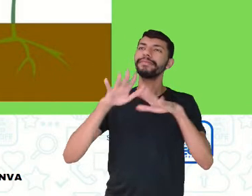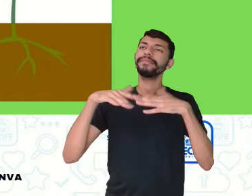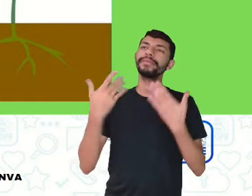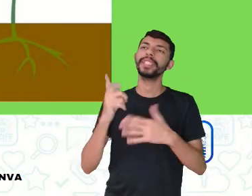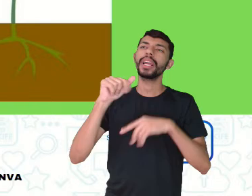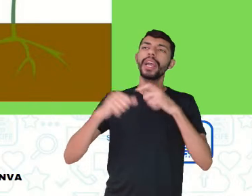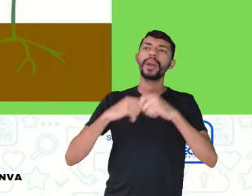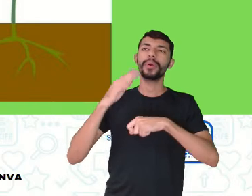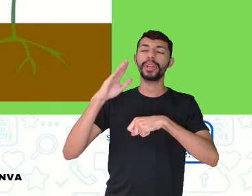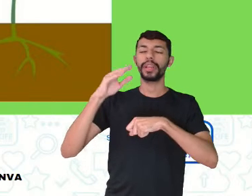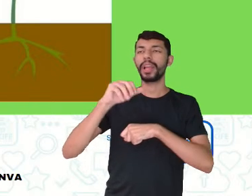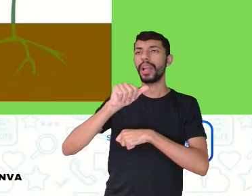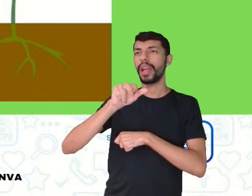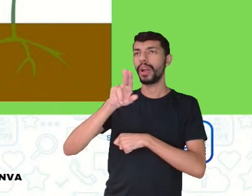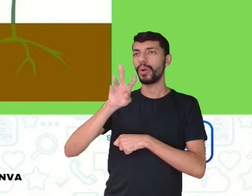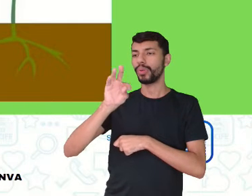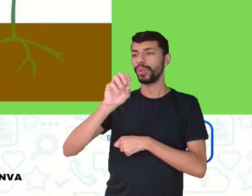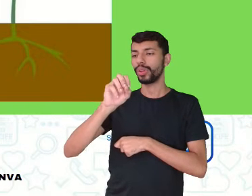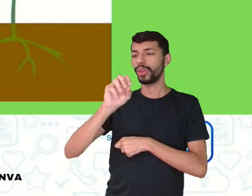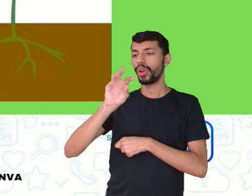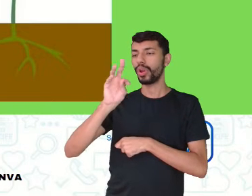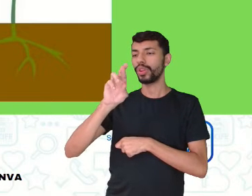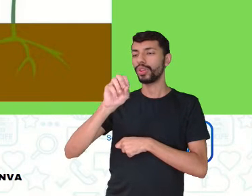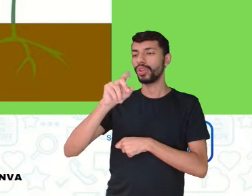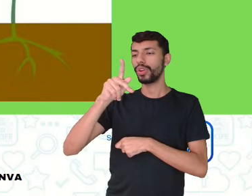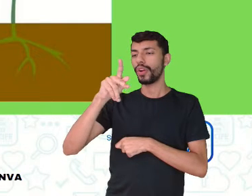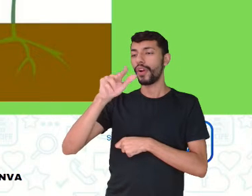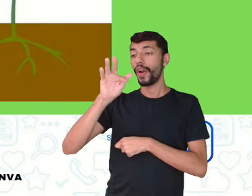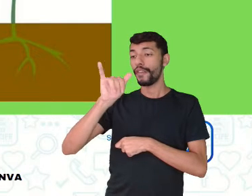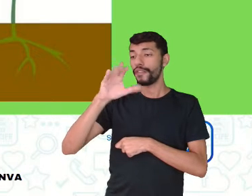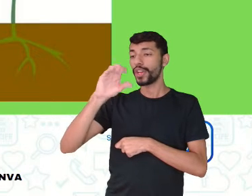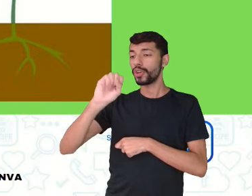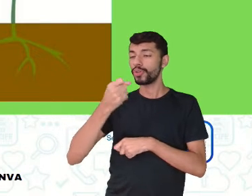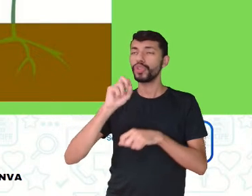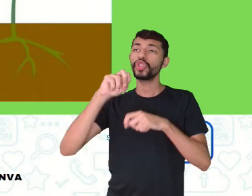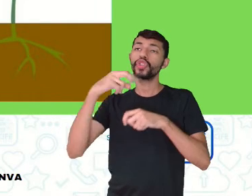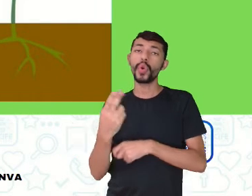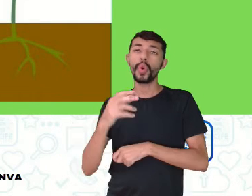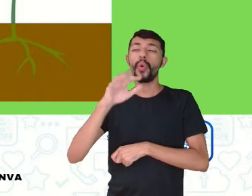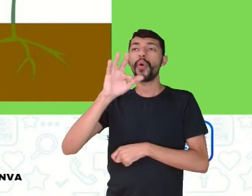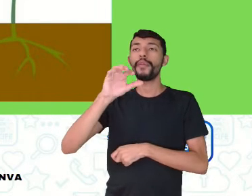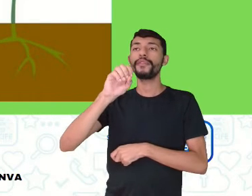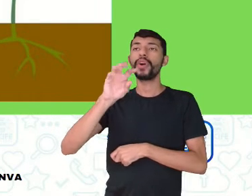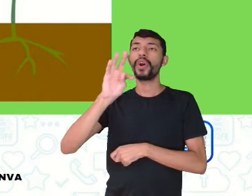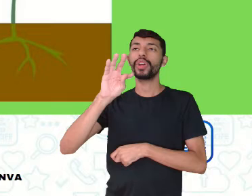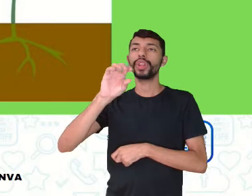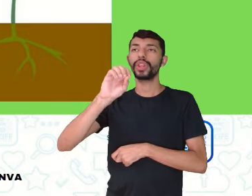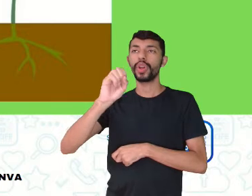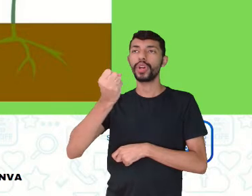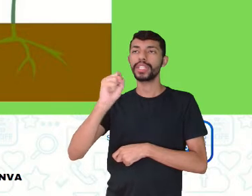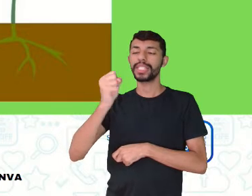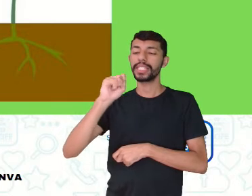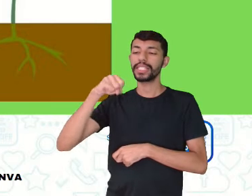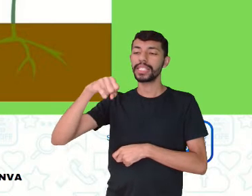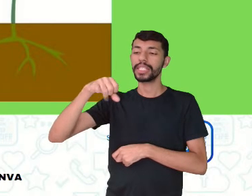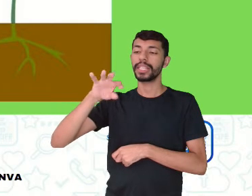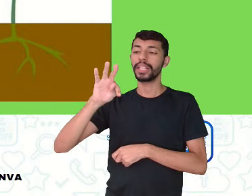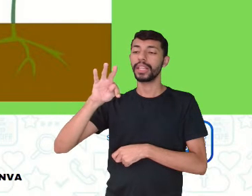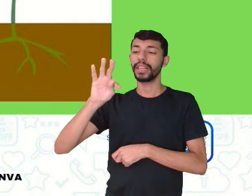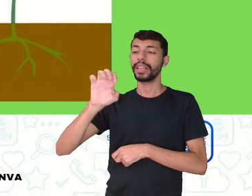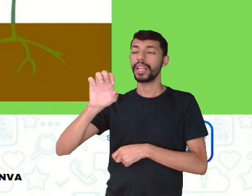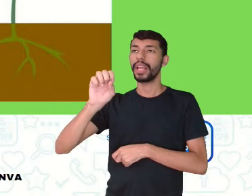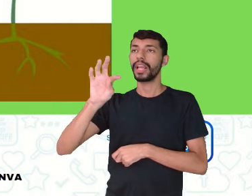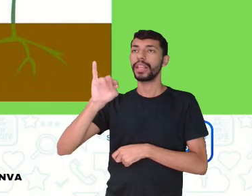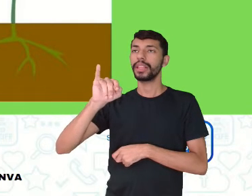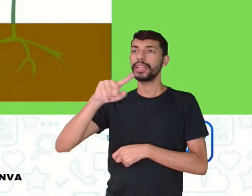são autotróficos ou fotossintetizantes. Então, como é que eles fazem? É todo um processo para eles fabricarem o